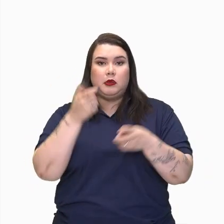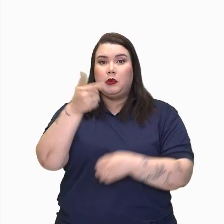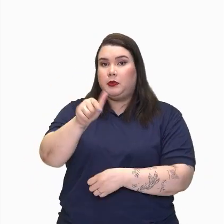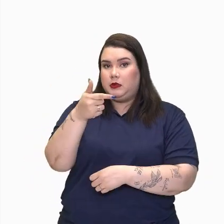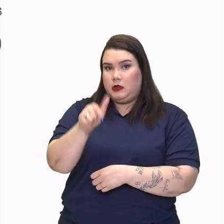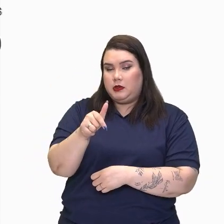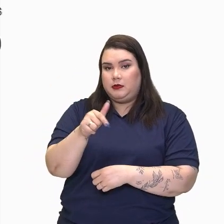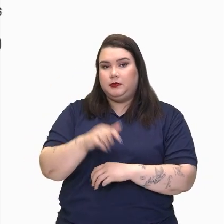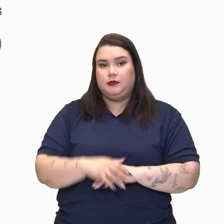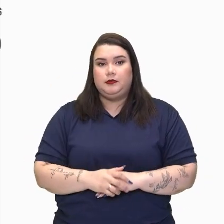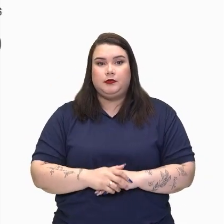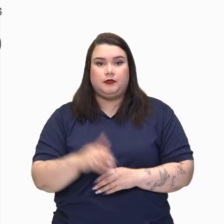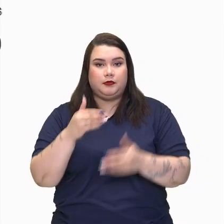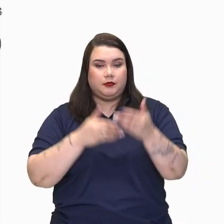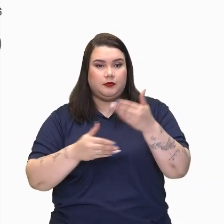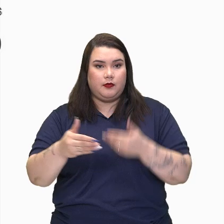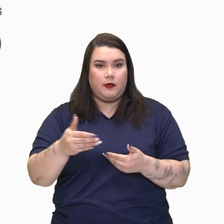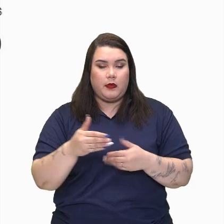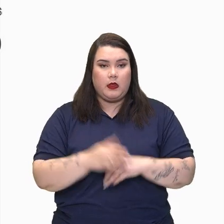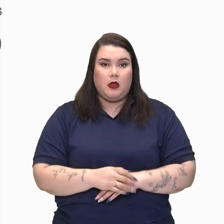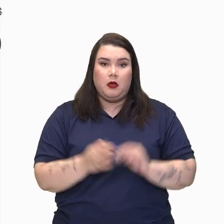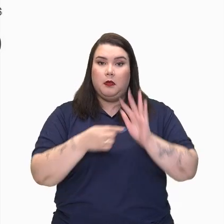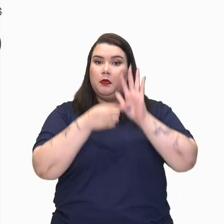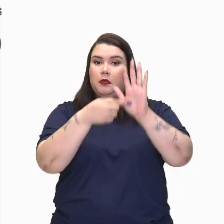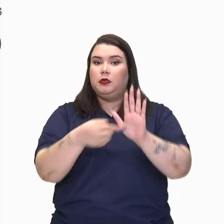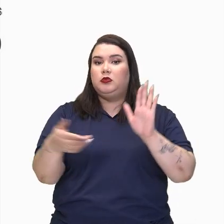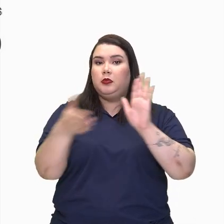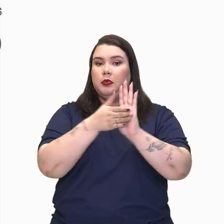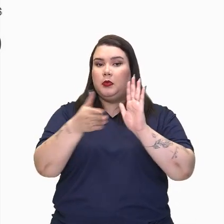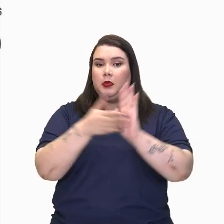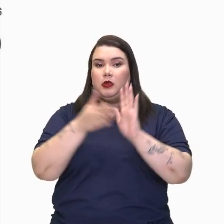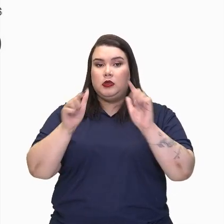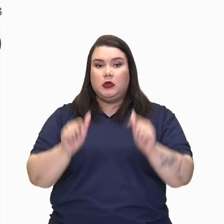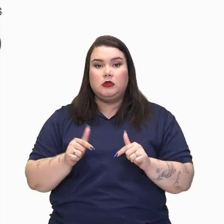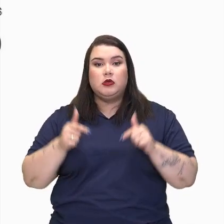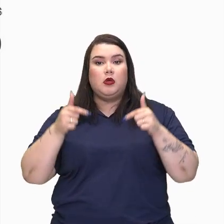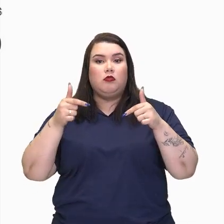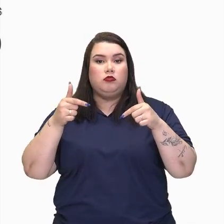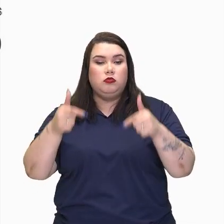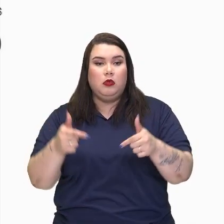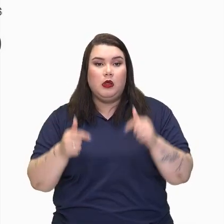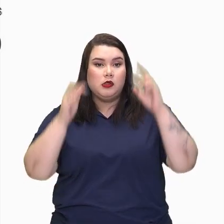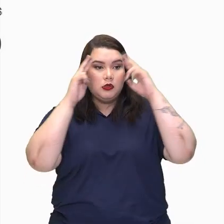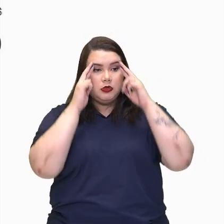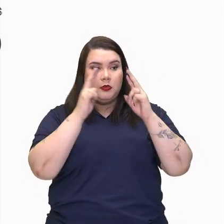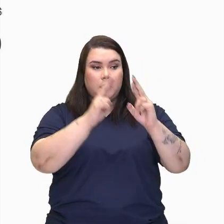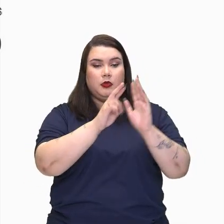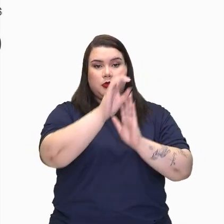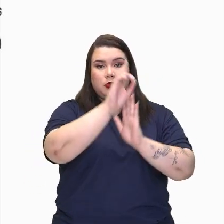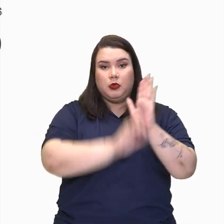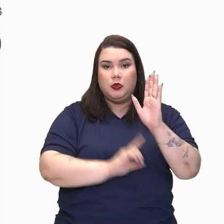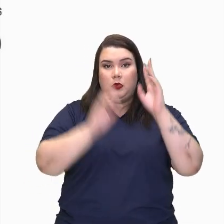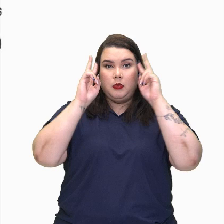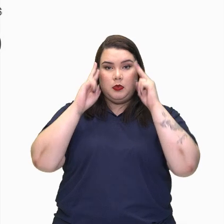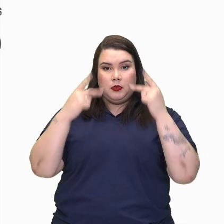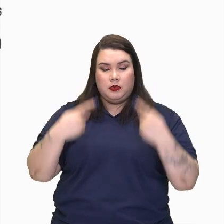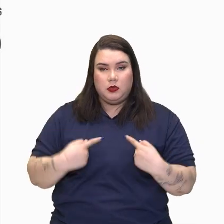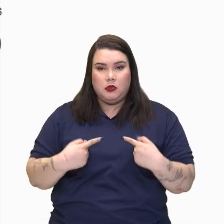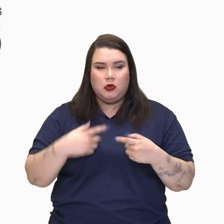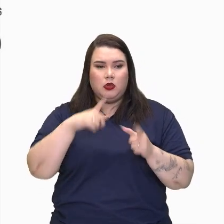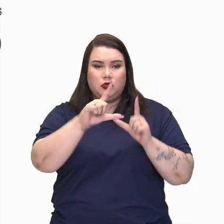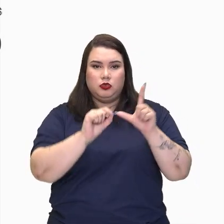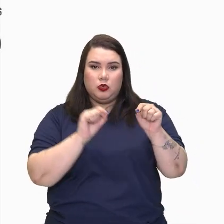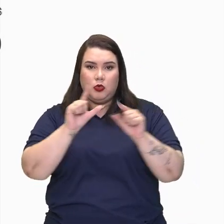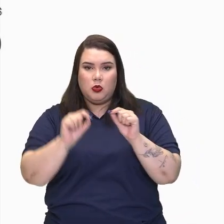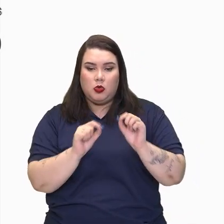Brasil. Continuando, apresentando proposta de intervenção que respeite os direitos humanos,